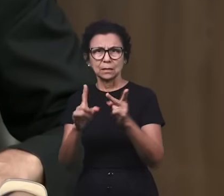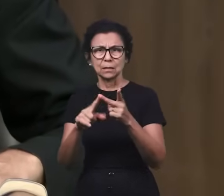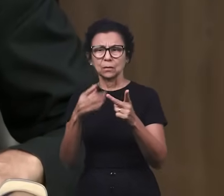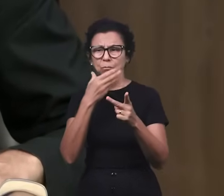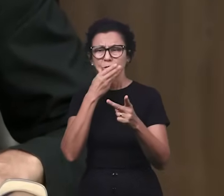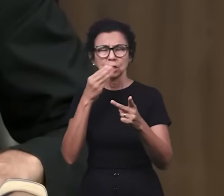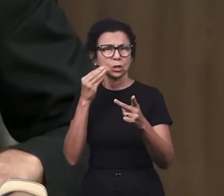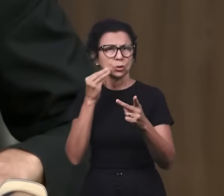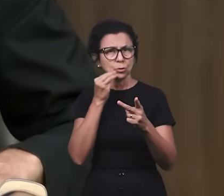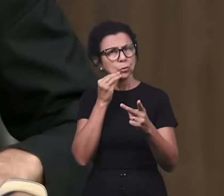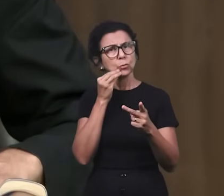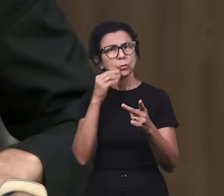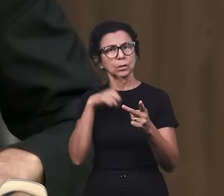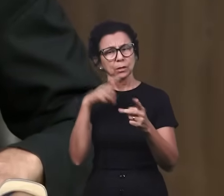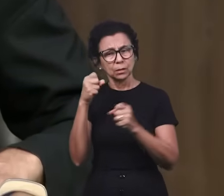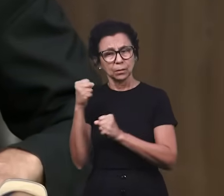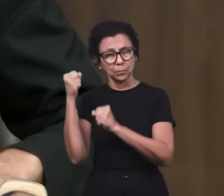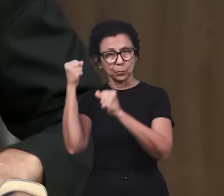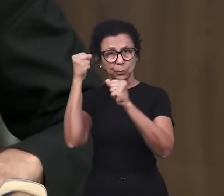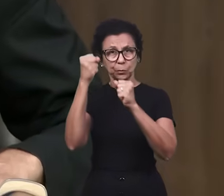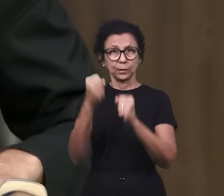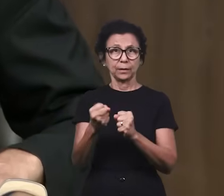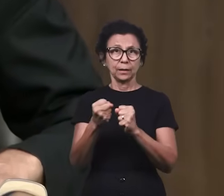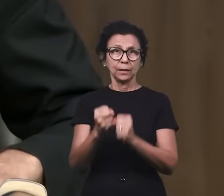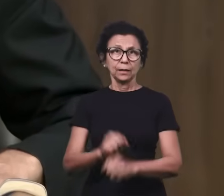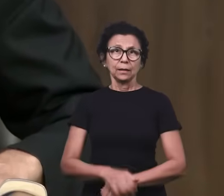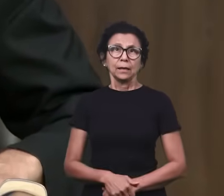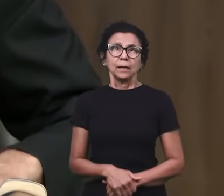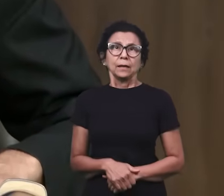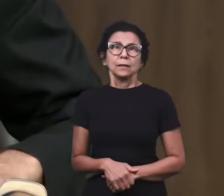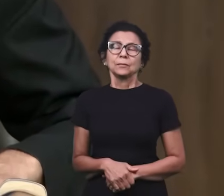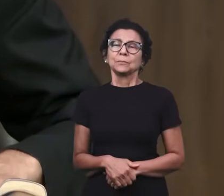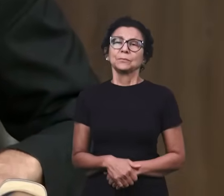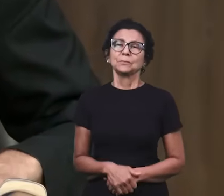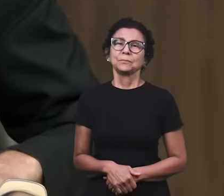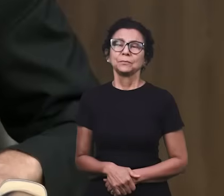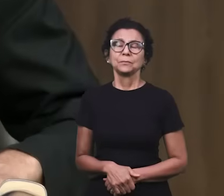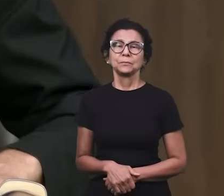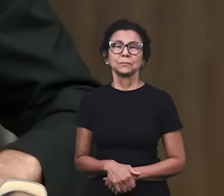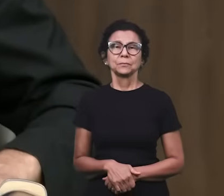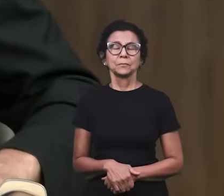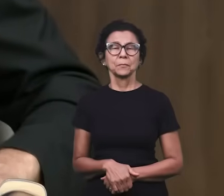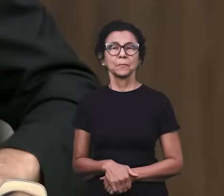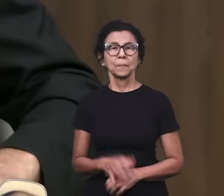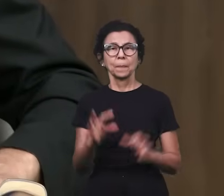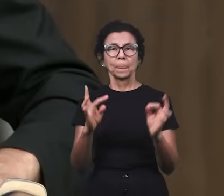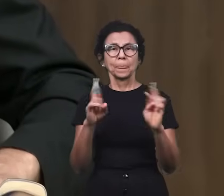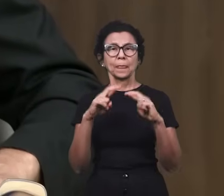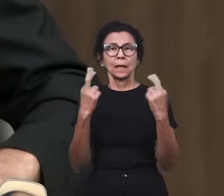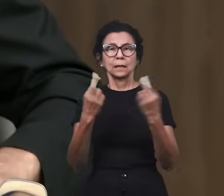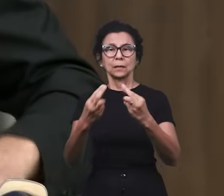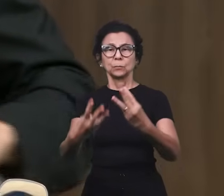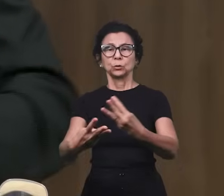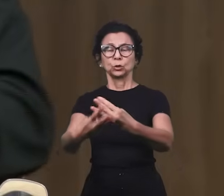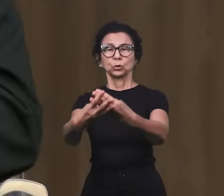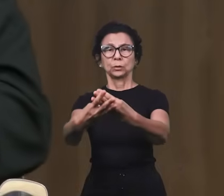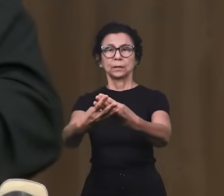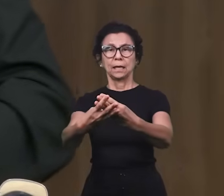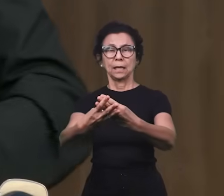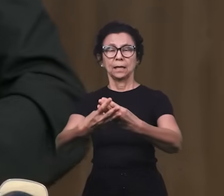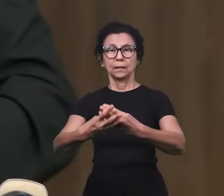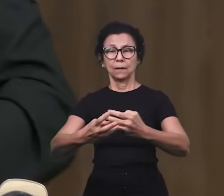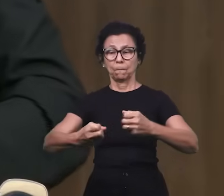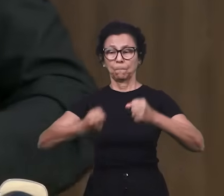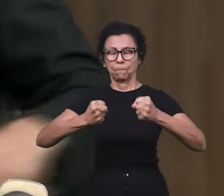que é a força do jejum, da busca? Quer dizer, depois de Judá, que é o próprio Senhor Jesus, é a tribo mais forte. A tribo mais forte não estava